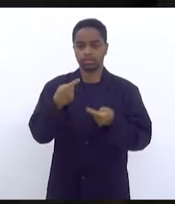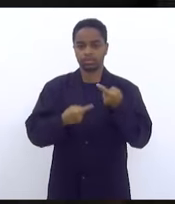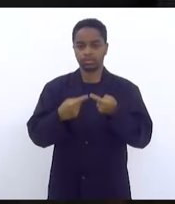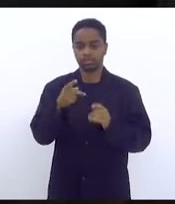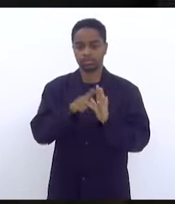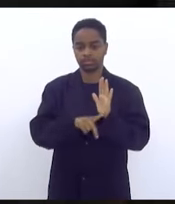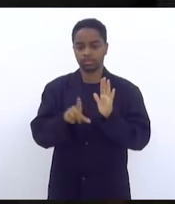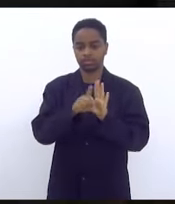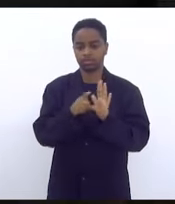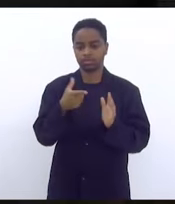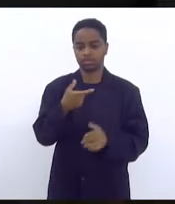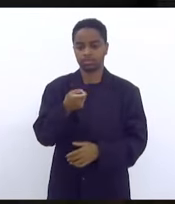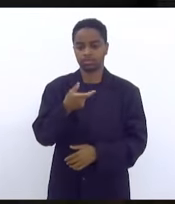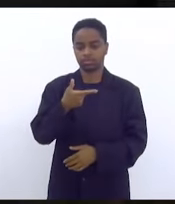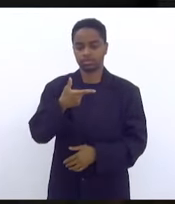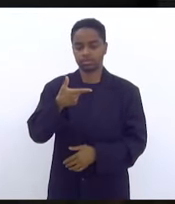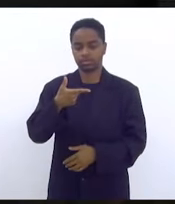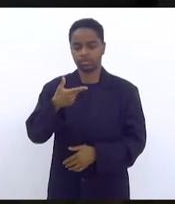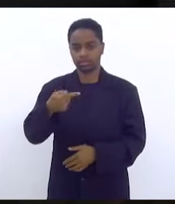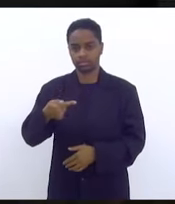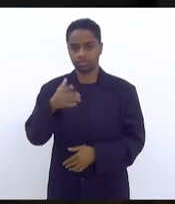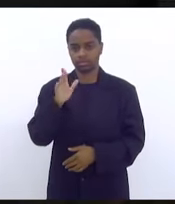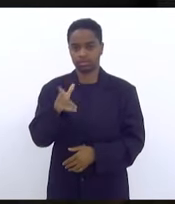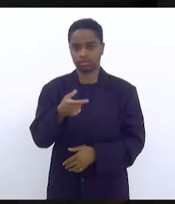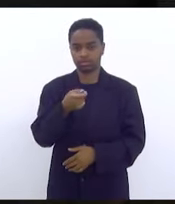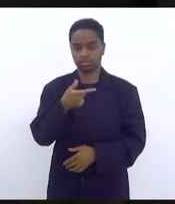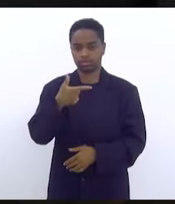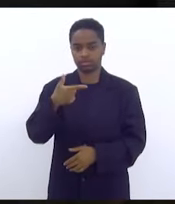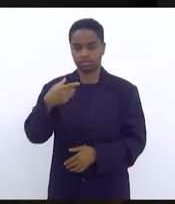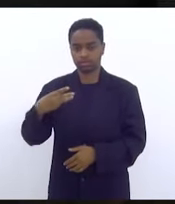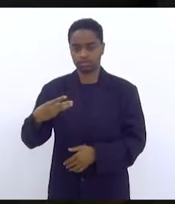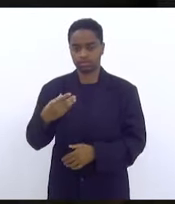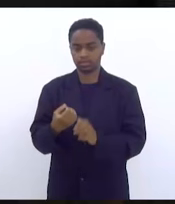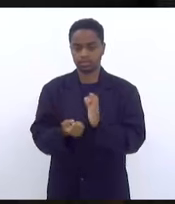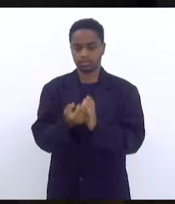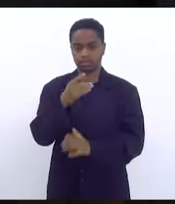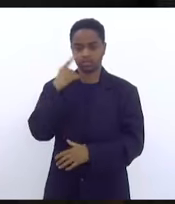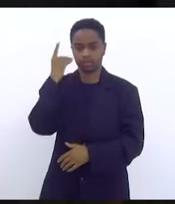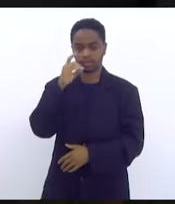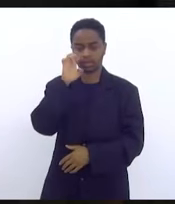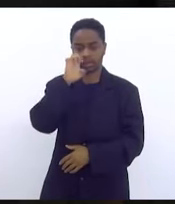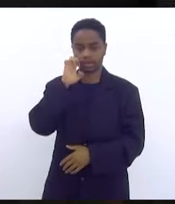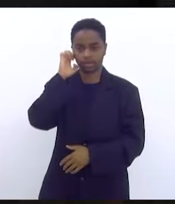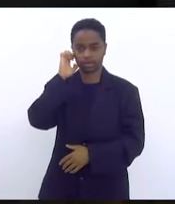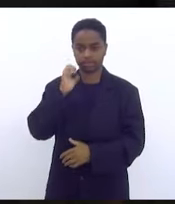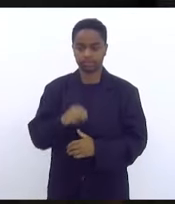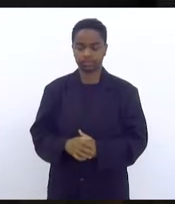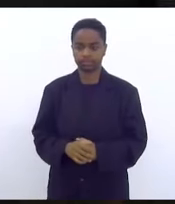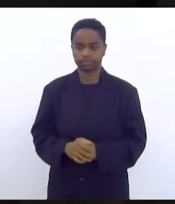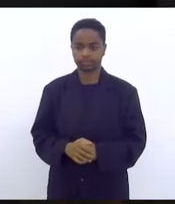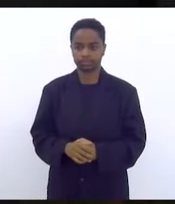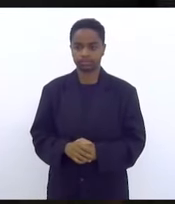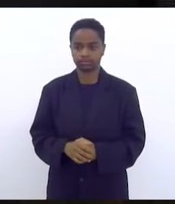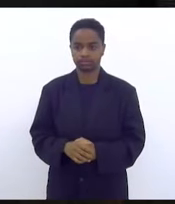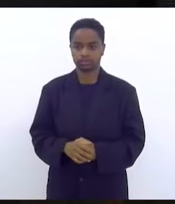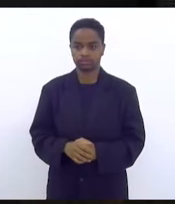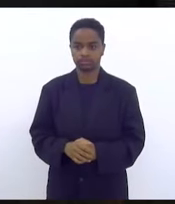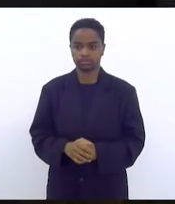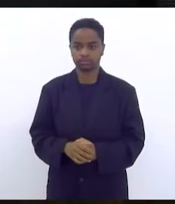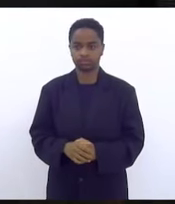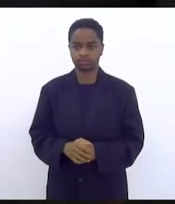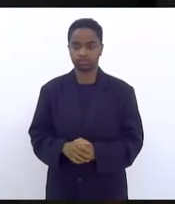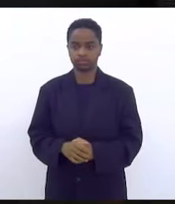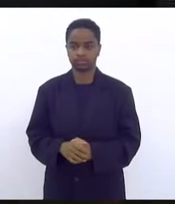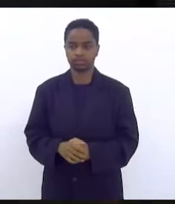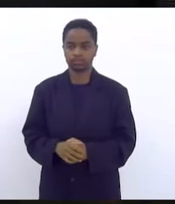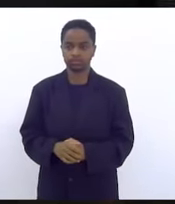número 2027 de 2023, de autoria da deputada Élica Takimoto,